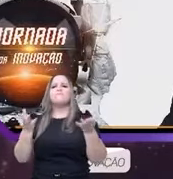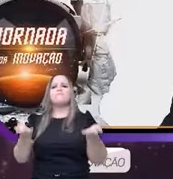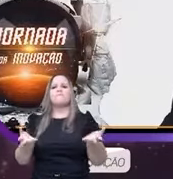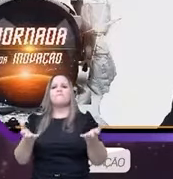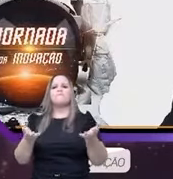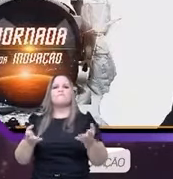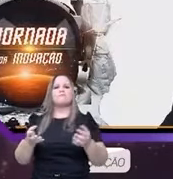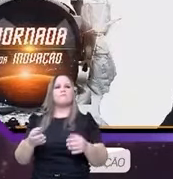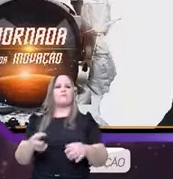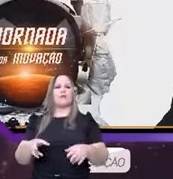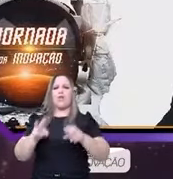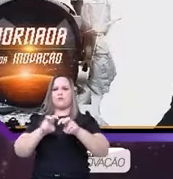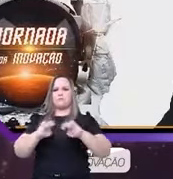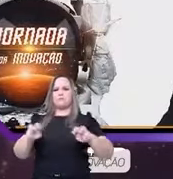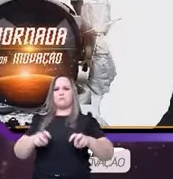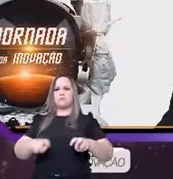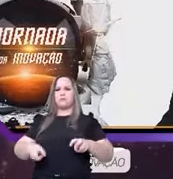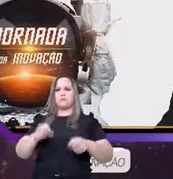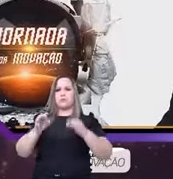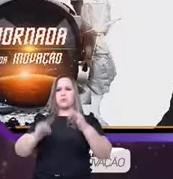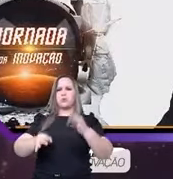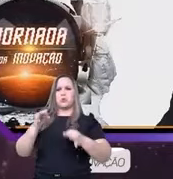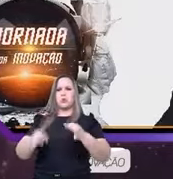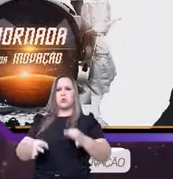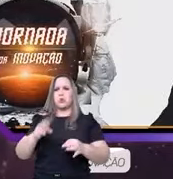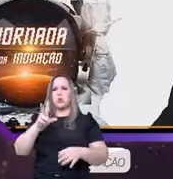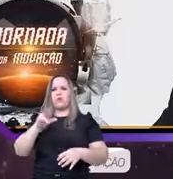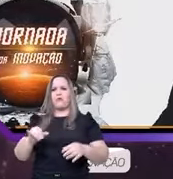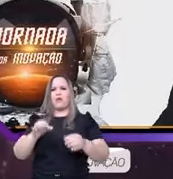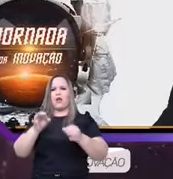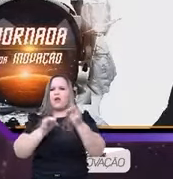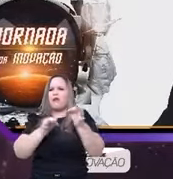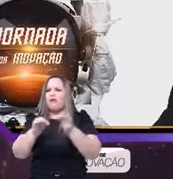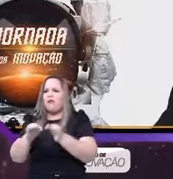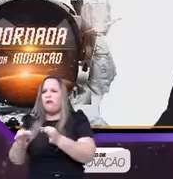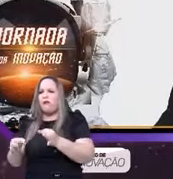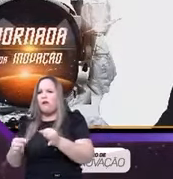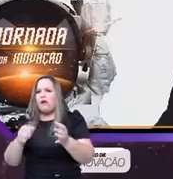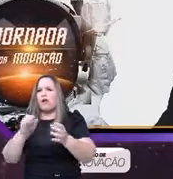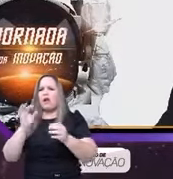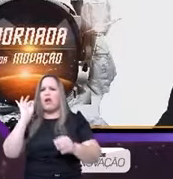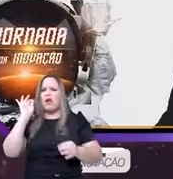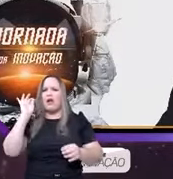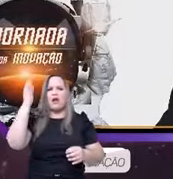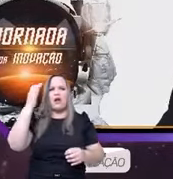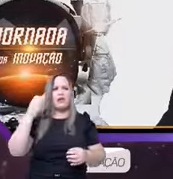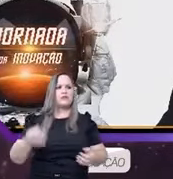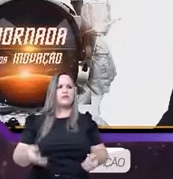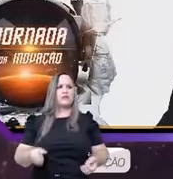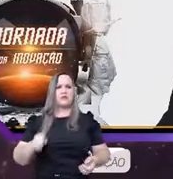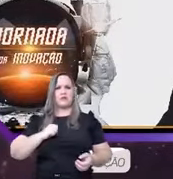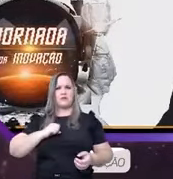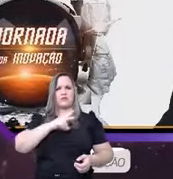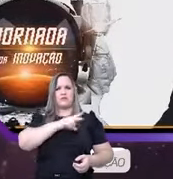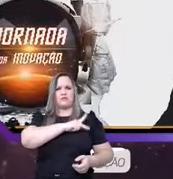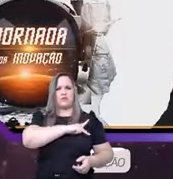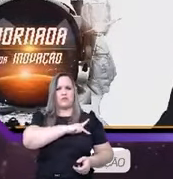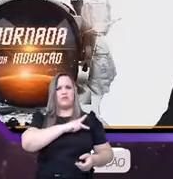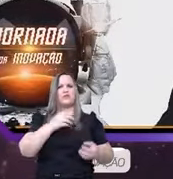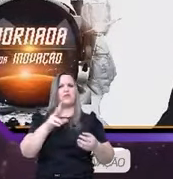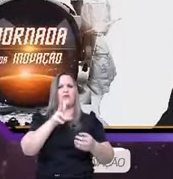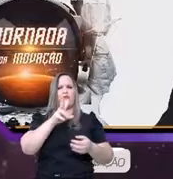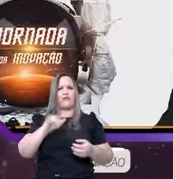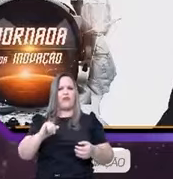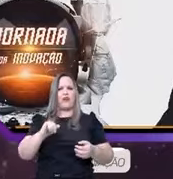tornar organizações ágeis, e aí, por subsequência, o Ministério Público teria que se tornar também um Ministério Público ágil,